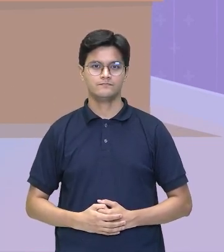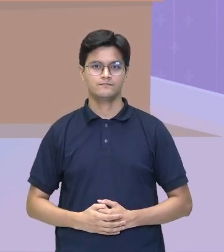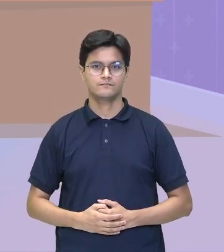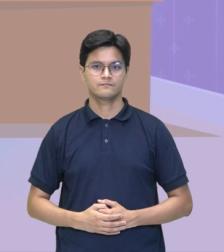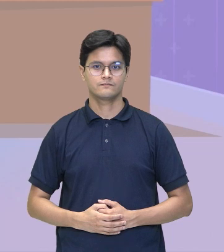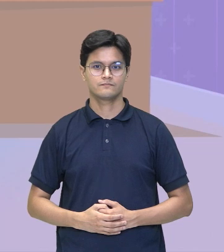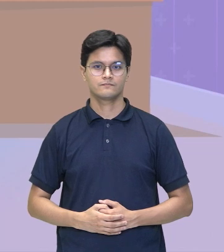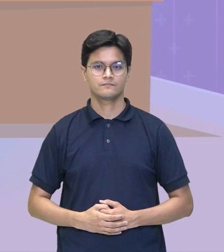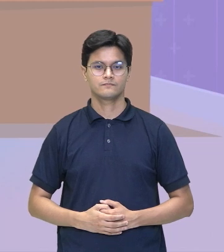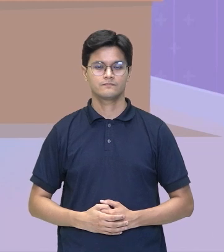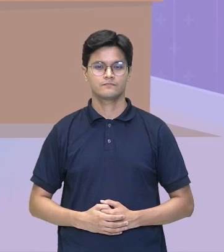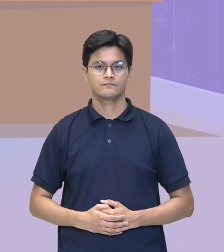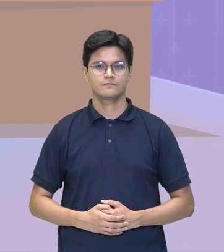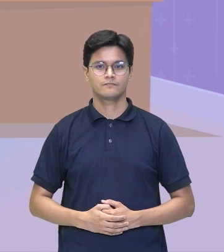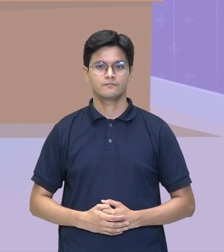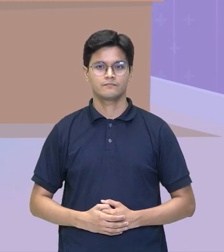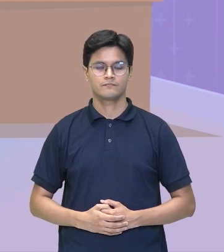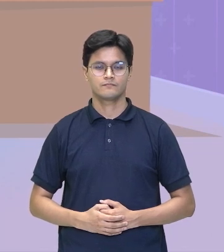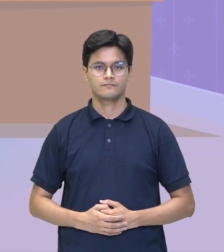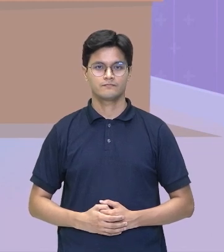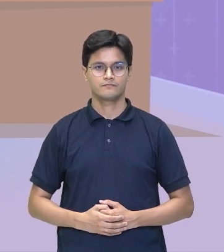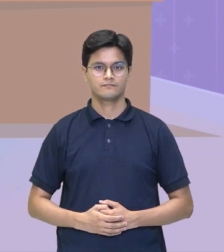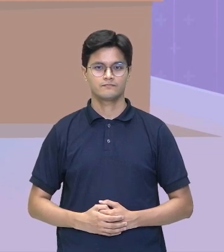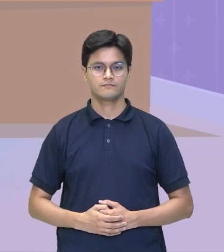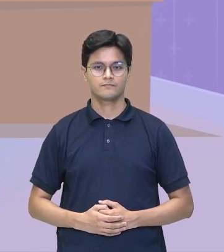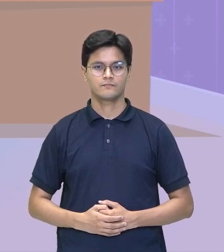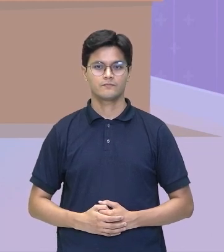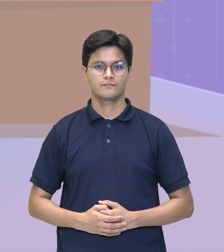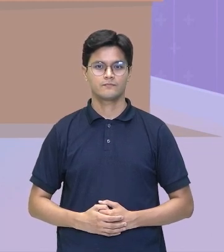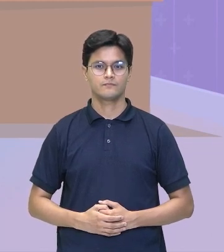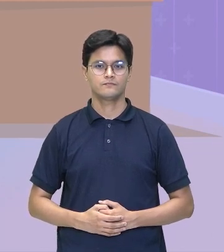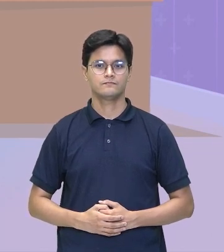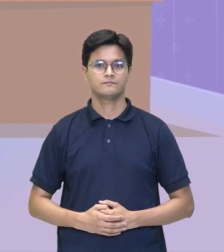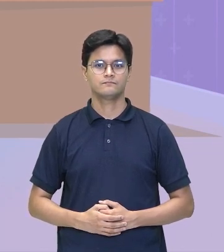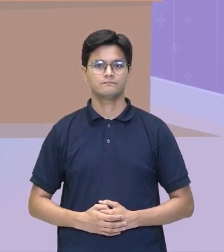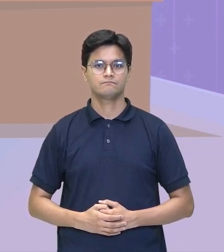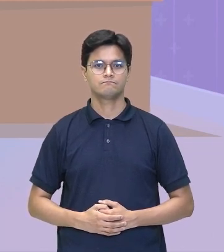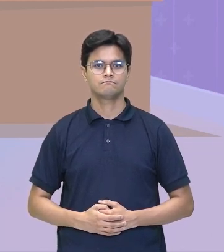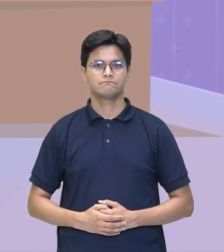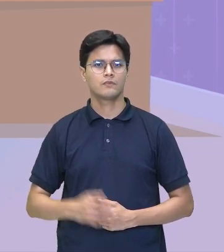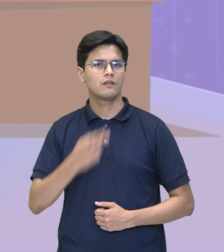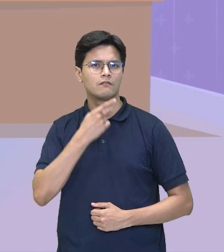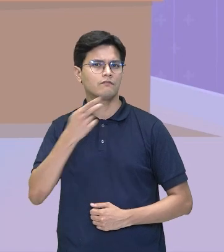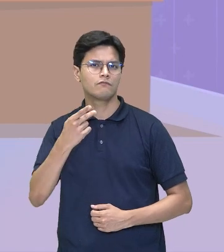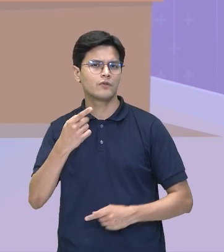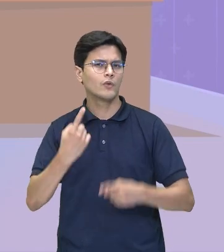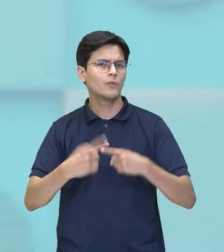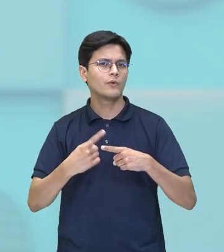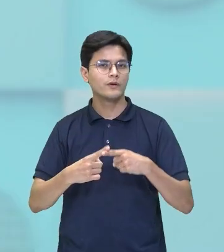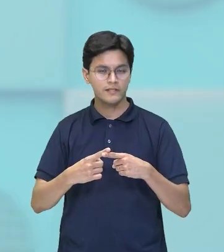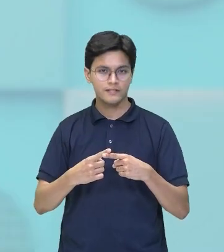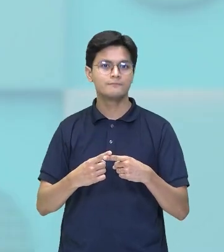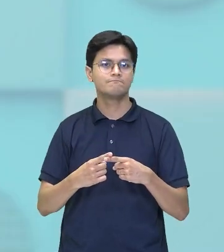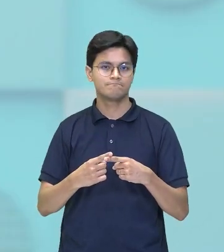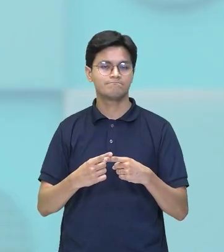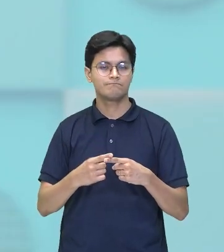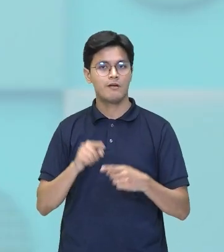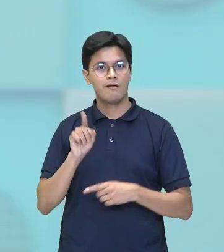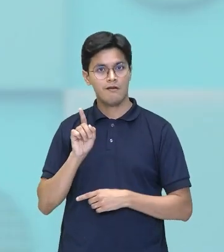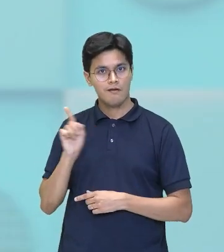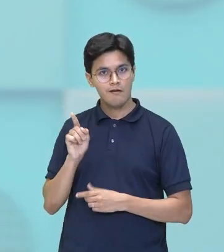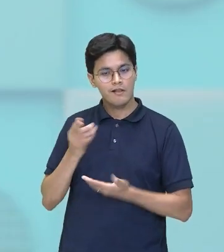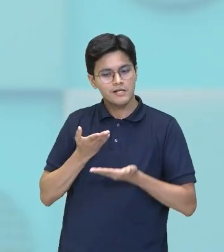was not watching TikTok videos. Por que ela disse isso? Porque ela estava estudando, ela